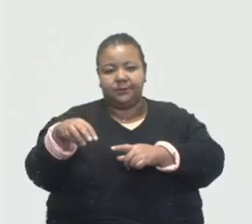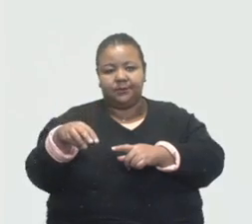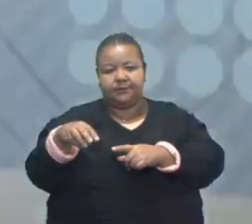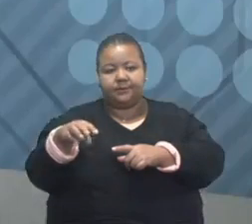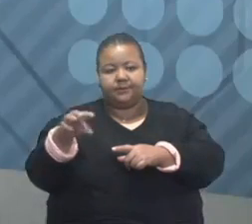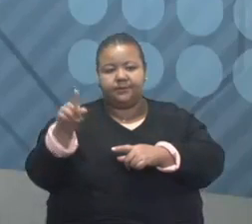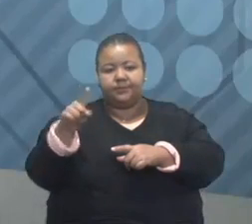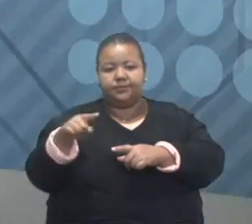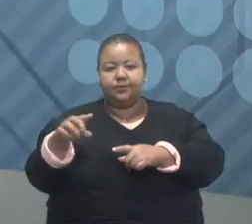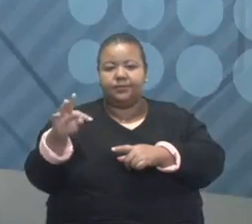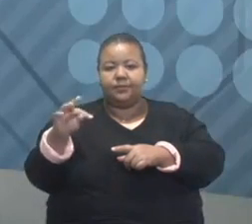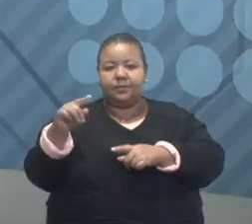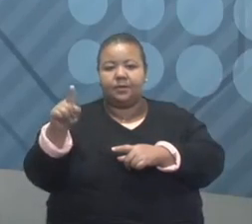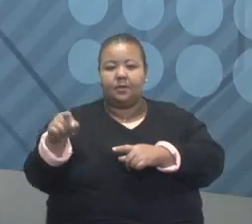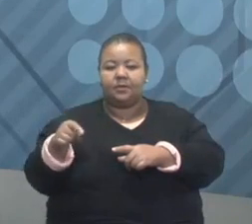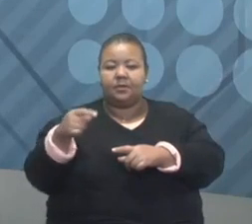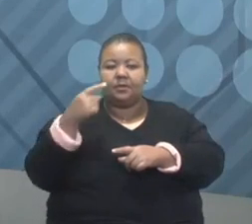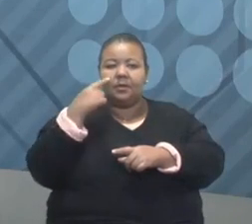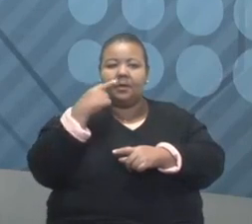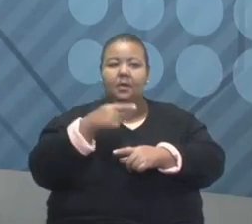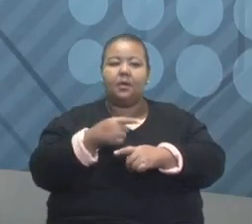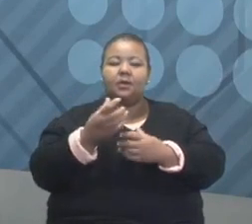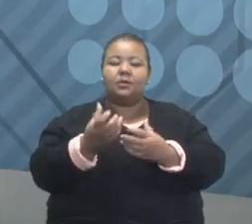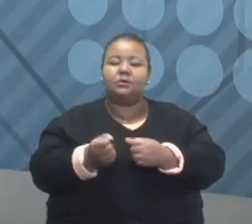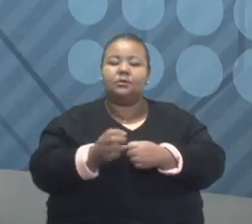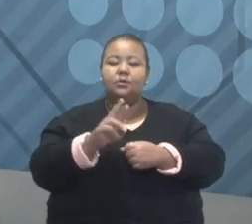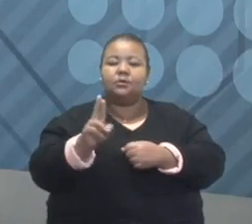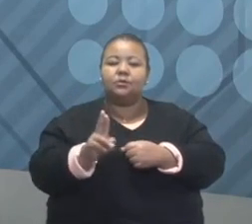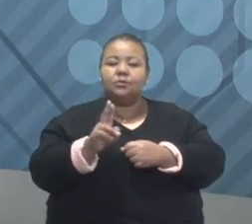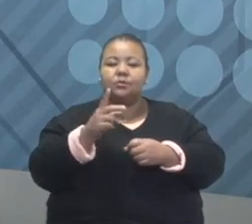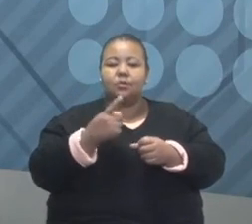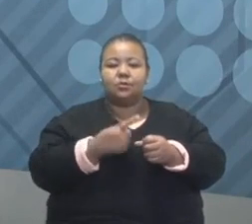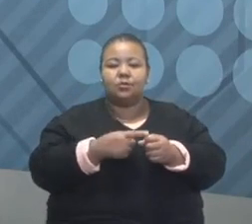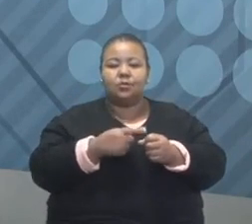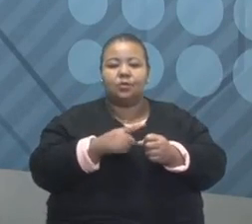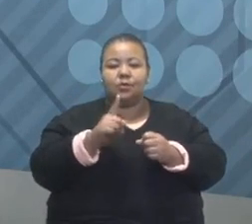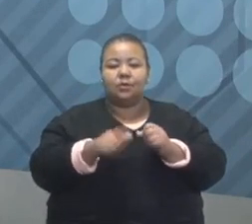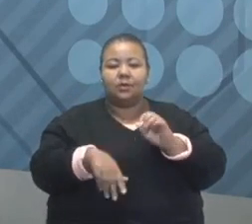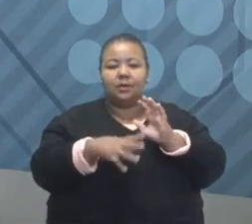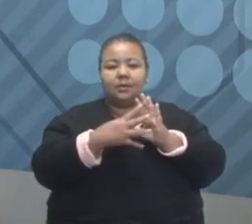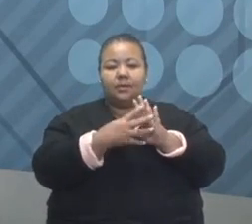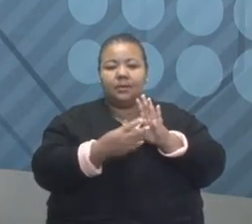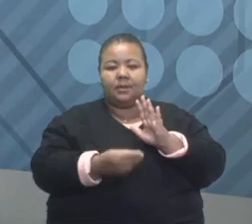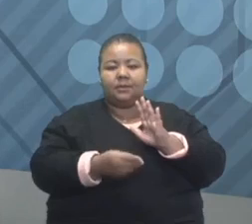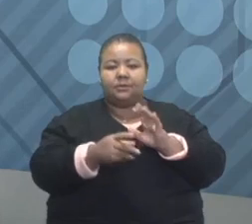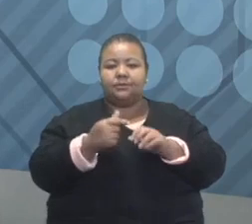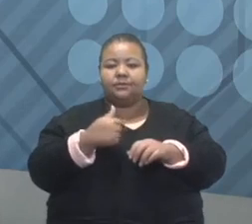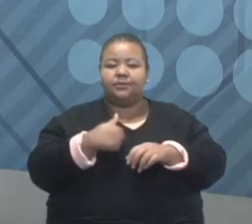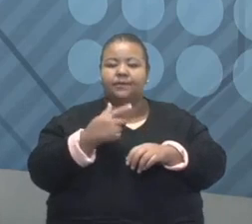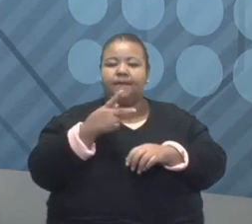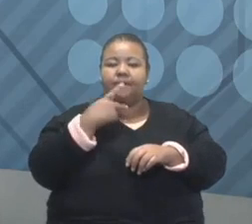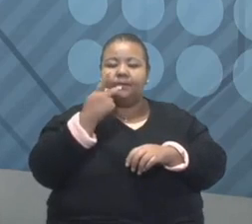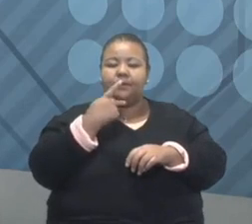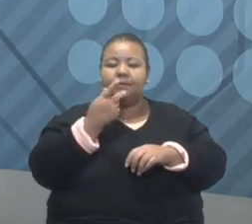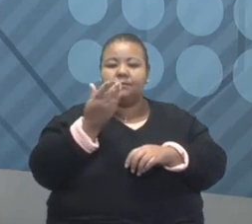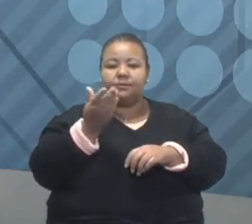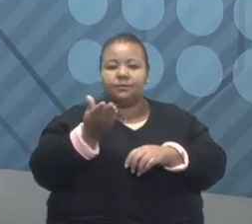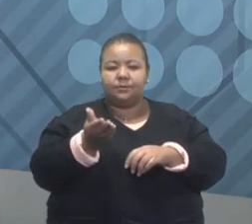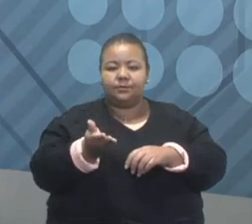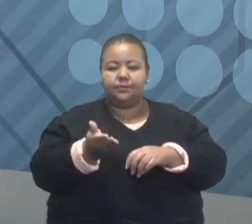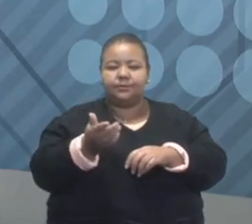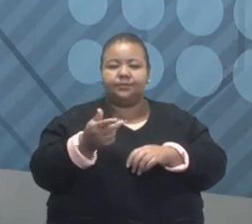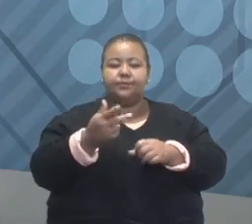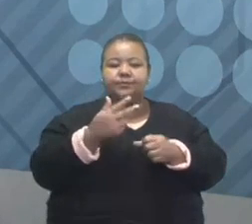observe que nós estamos trabalhando aqui com o núcleo, né? E com a imagem. Eu falei para você que